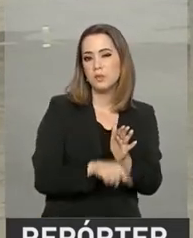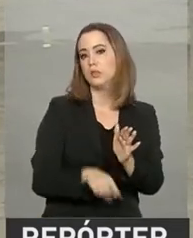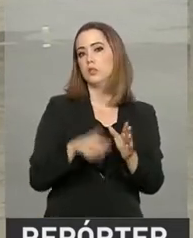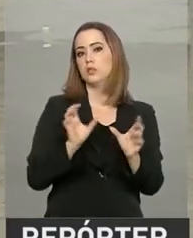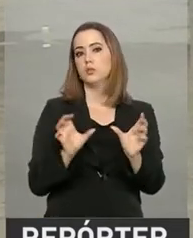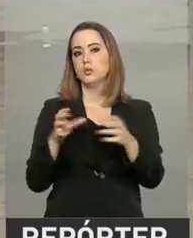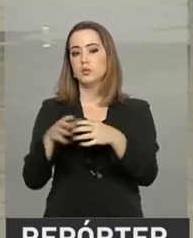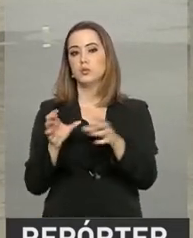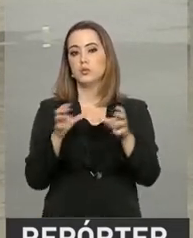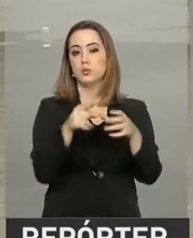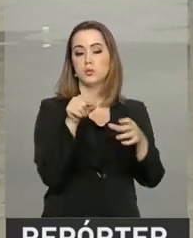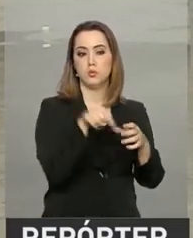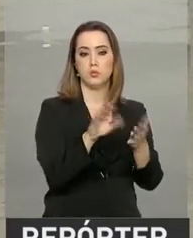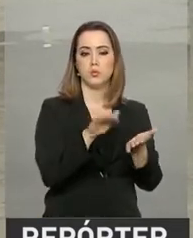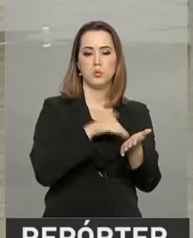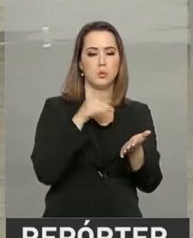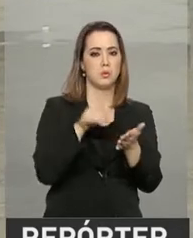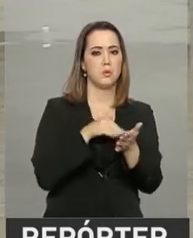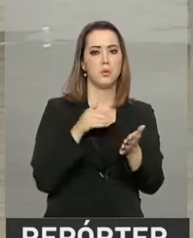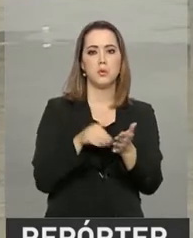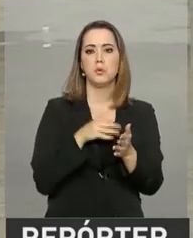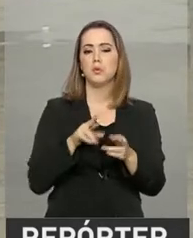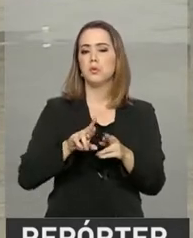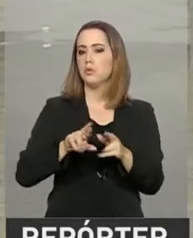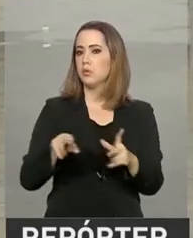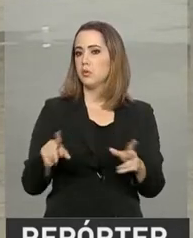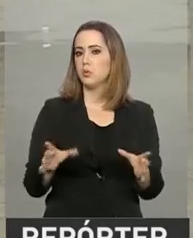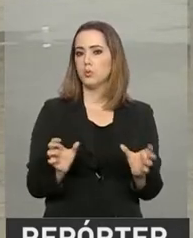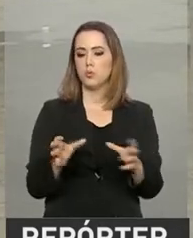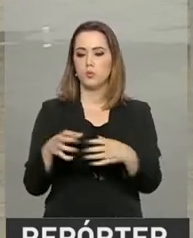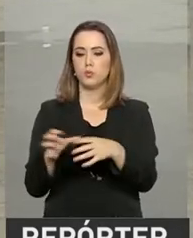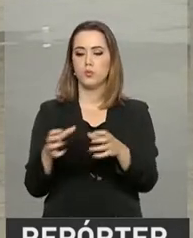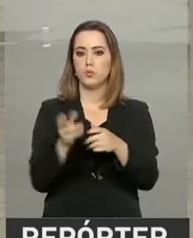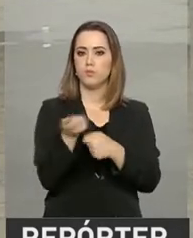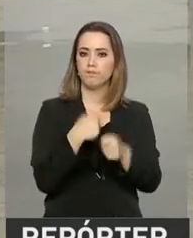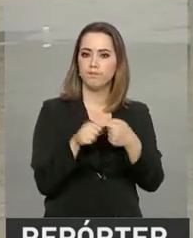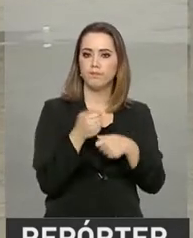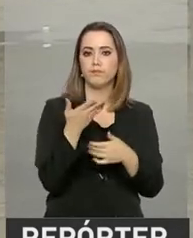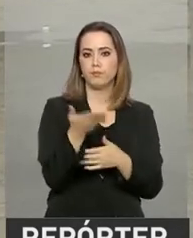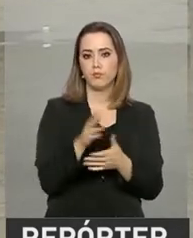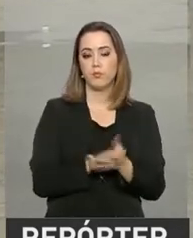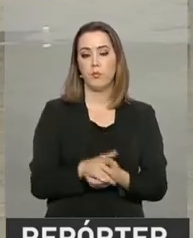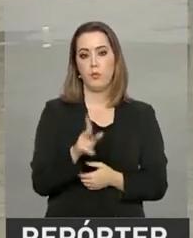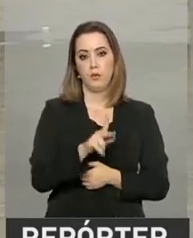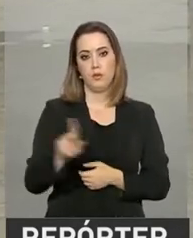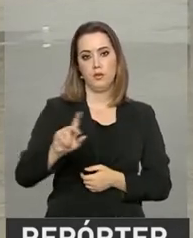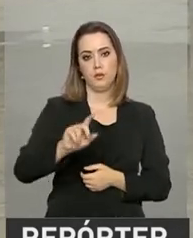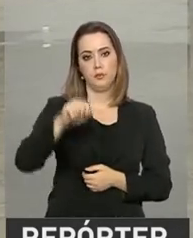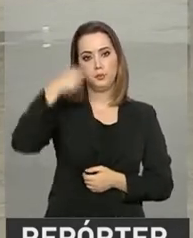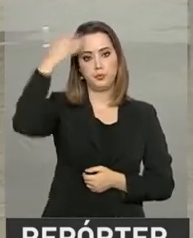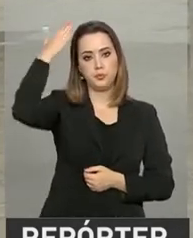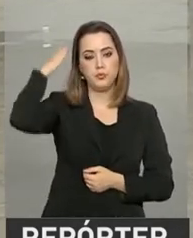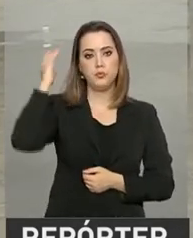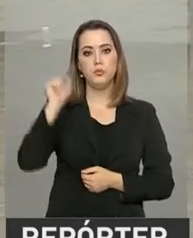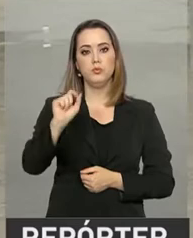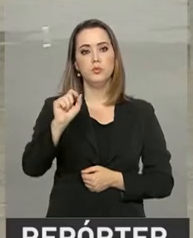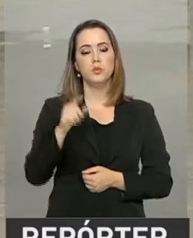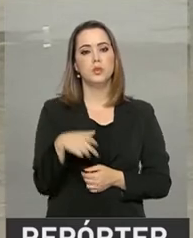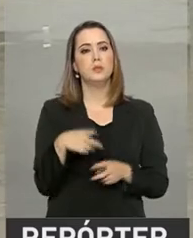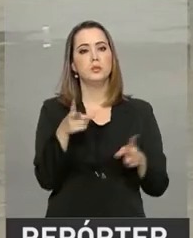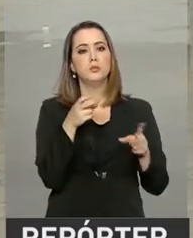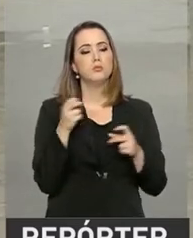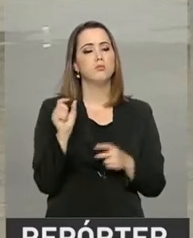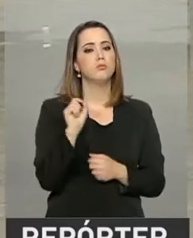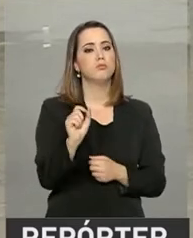parcerias de investimentos moreira franco a reunião está sendo coordenada pelo presidente em exercício michel temer a tentativa